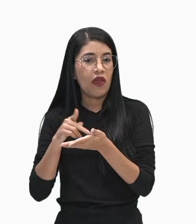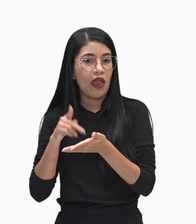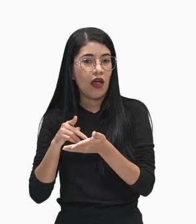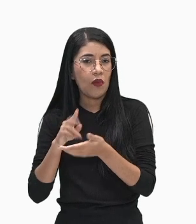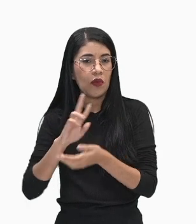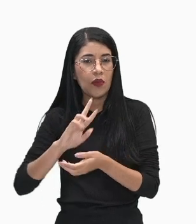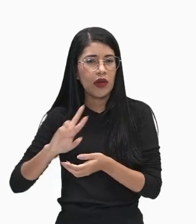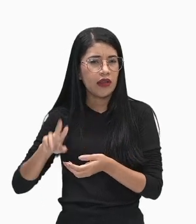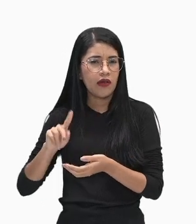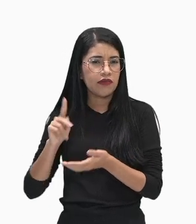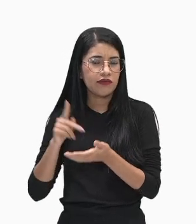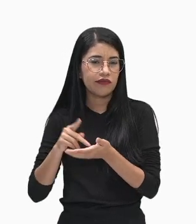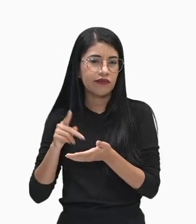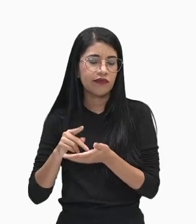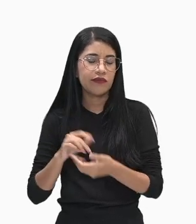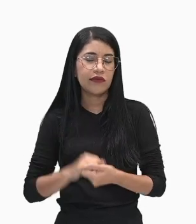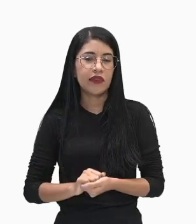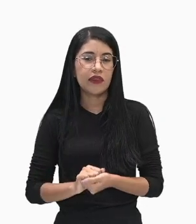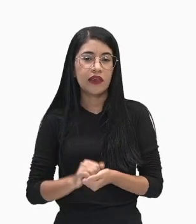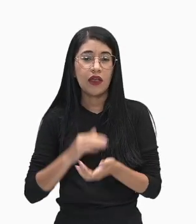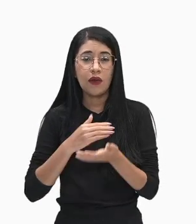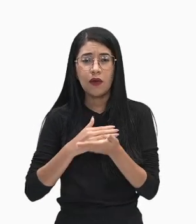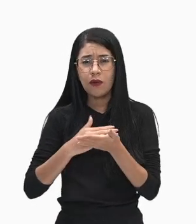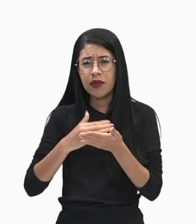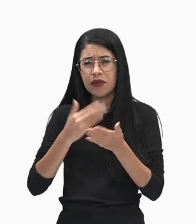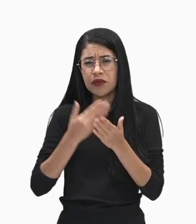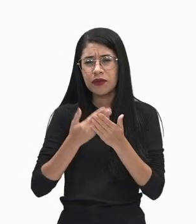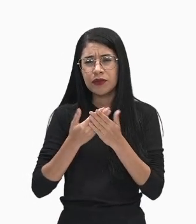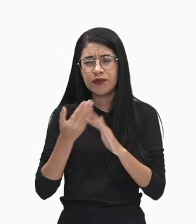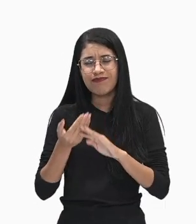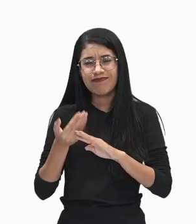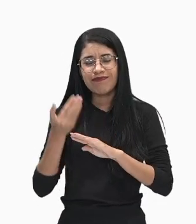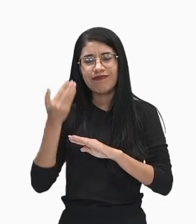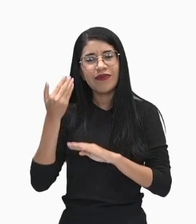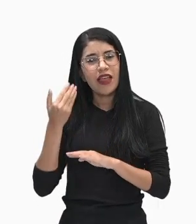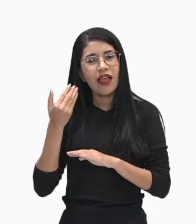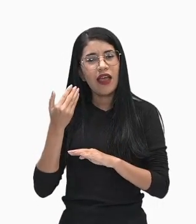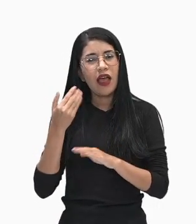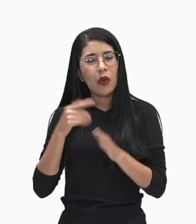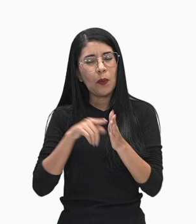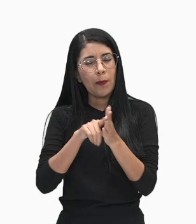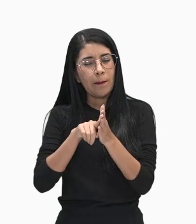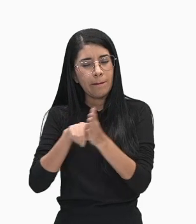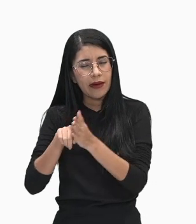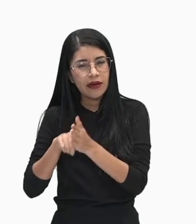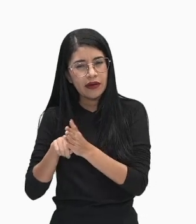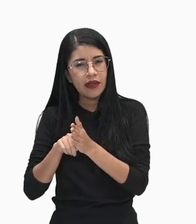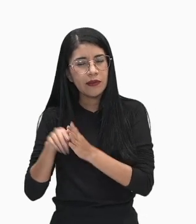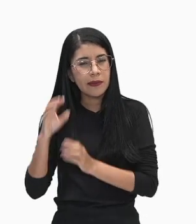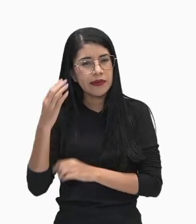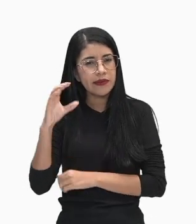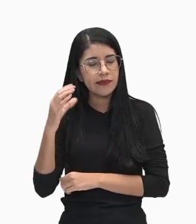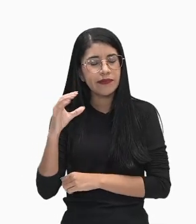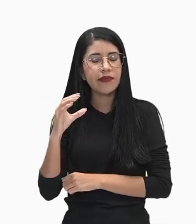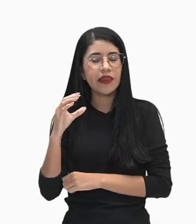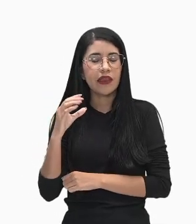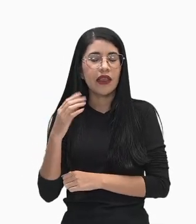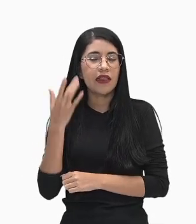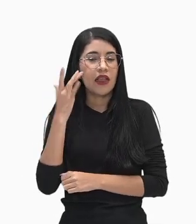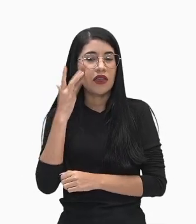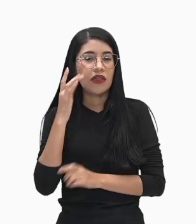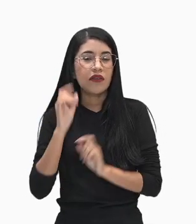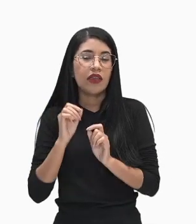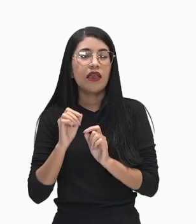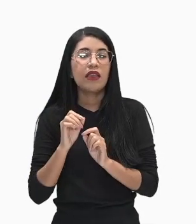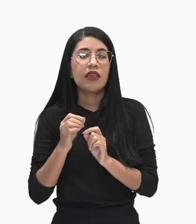estudou, logo que se começou o estudo de corrente elétrica, os cientistas, né, os físicos, eles achavam que quem se movimentava através